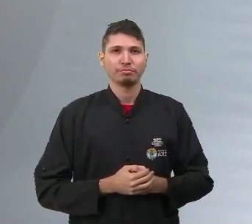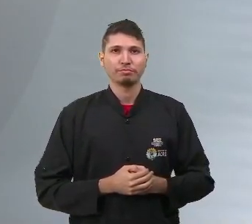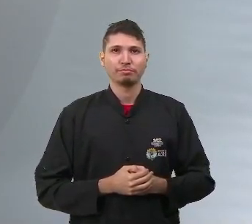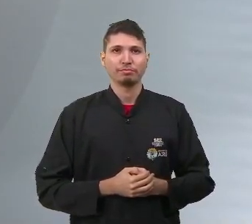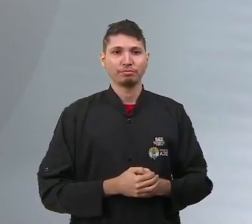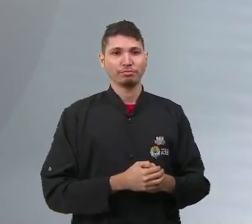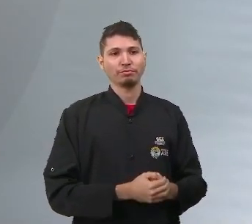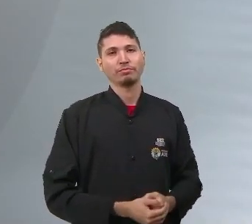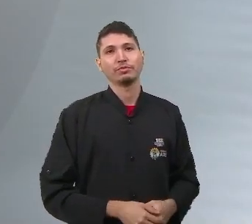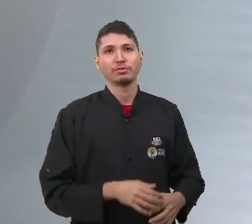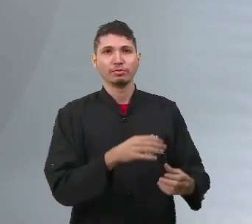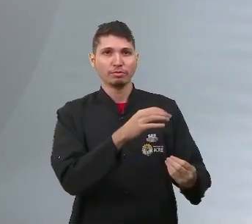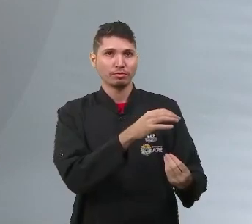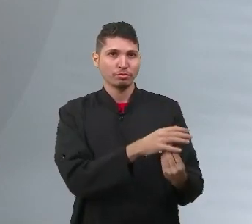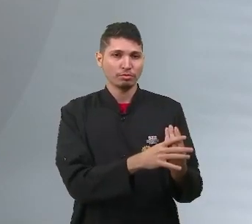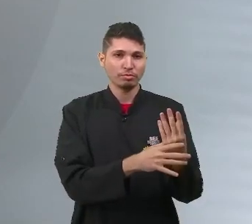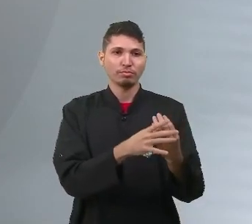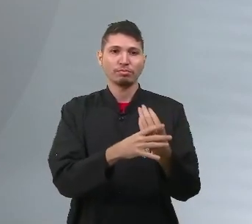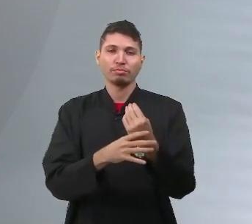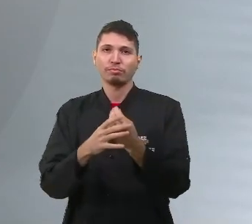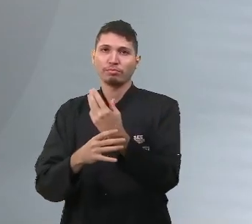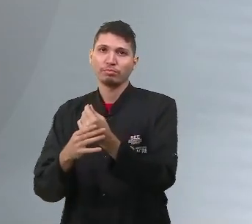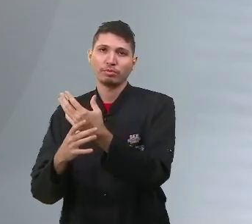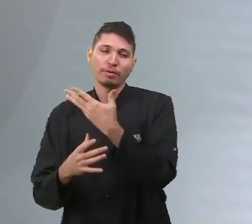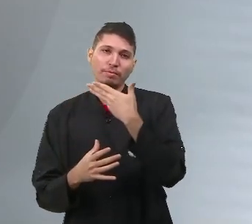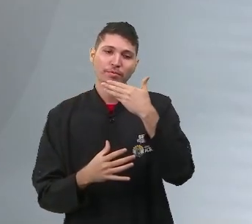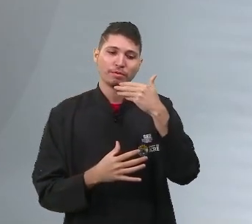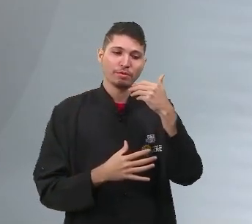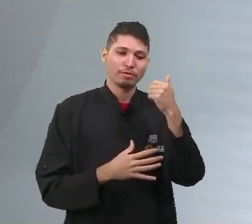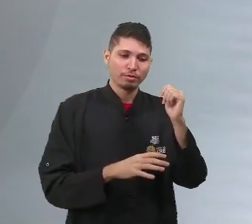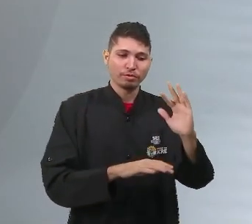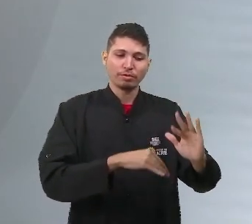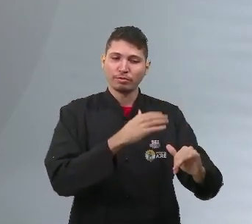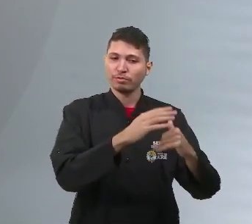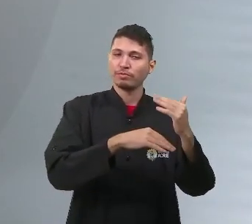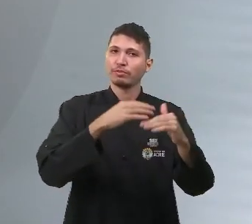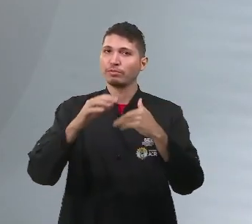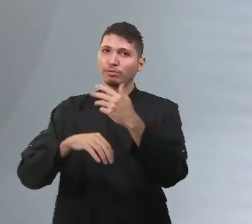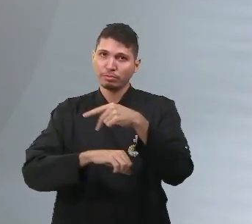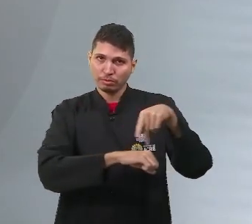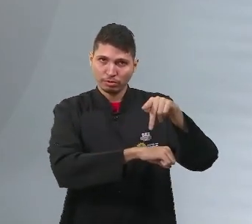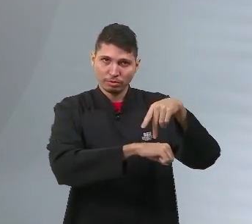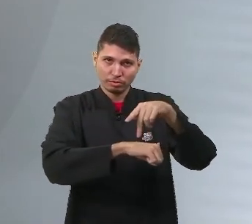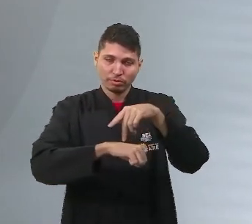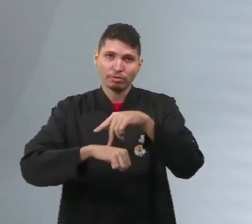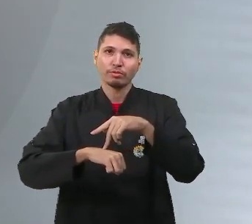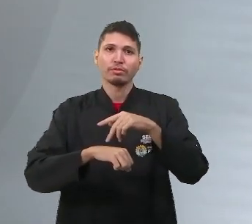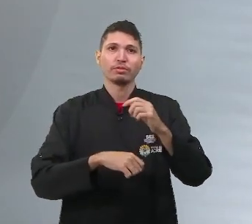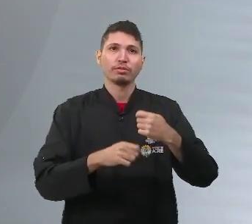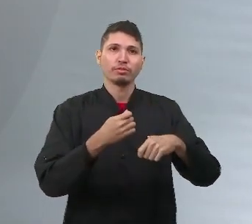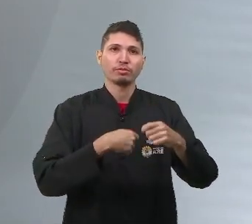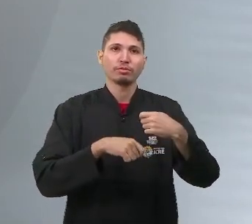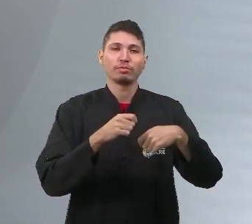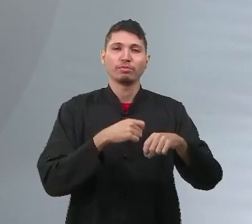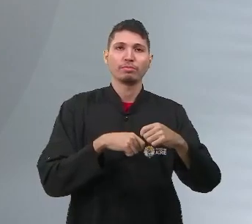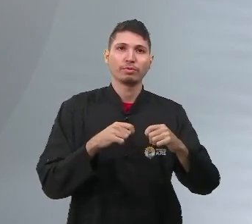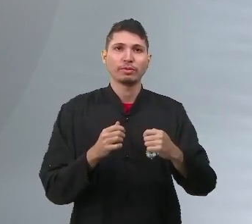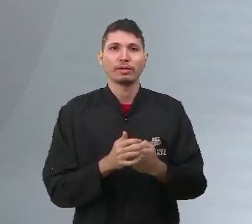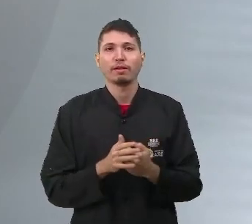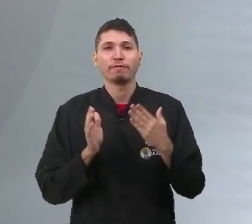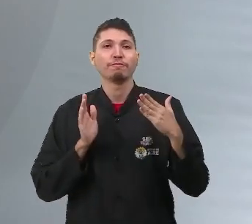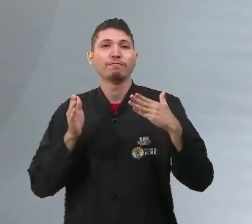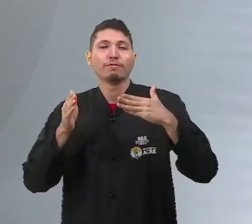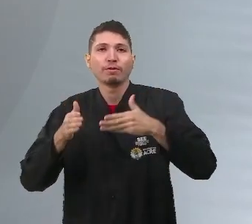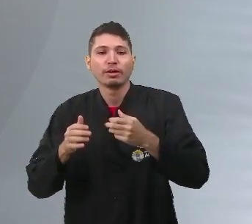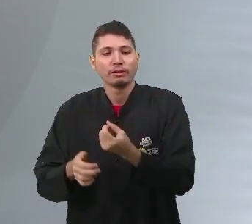países estavam se fortalecendo, né? E para ter mais poder era preciso ter uma economia forte, e essa economia forte era pautada na quantidade